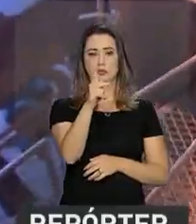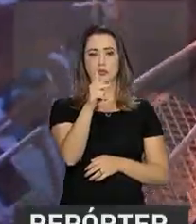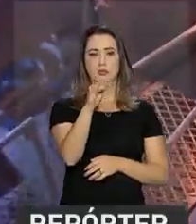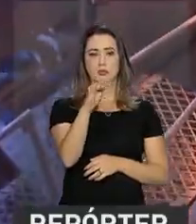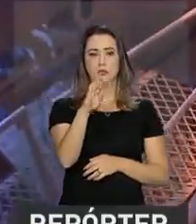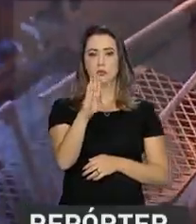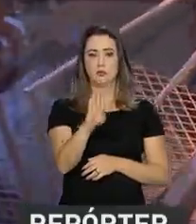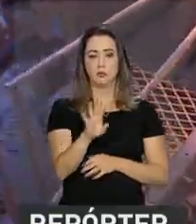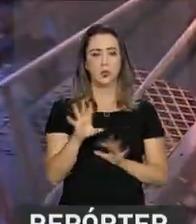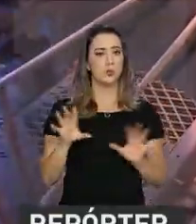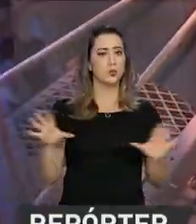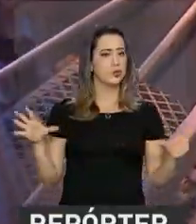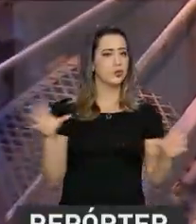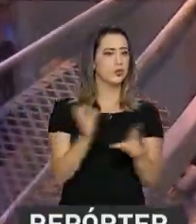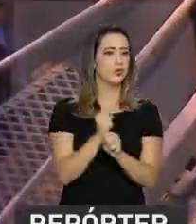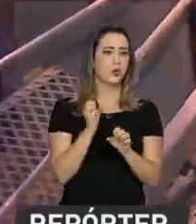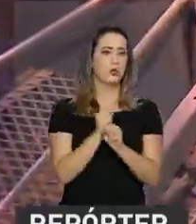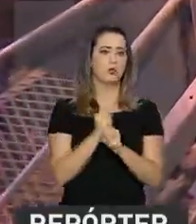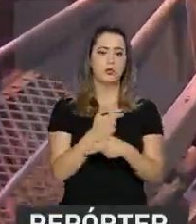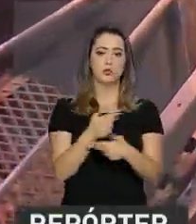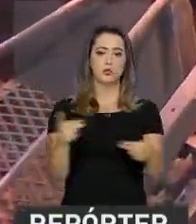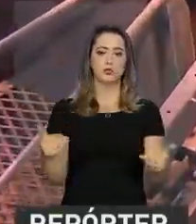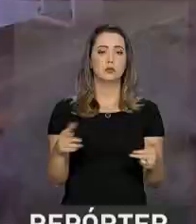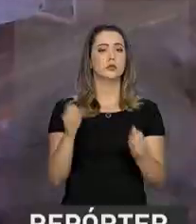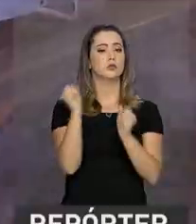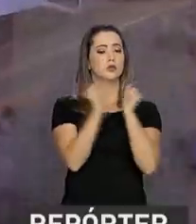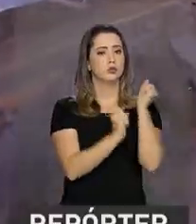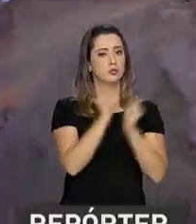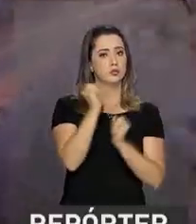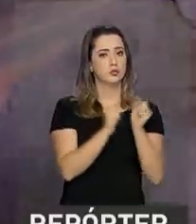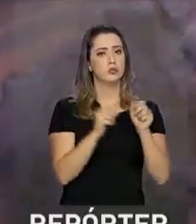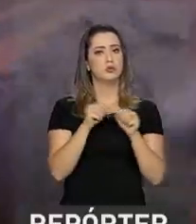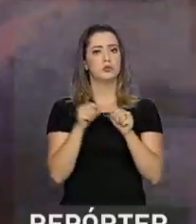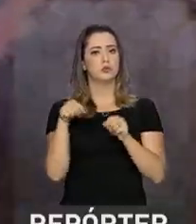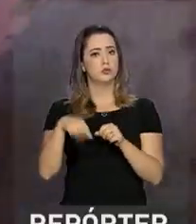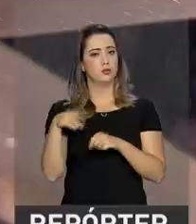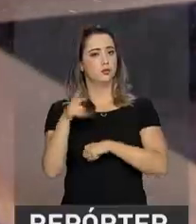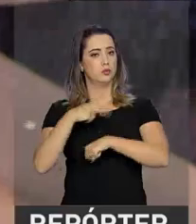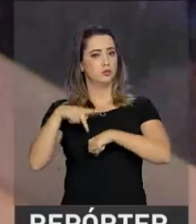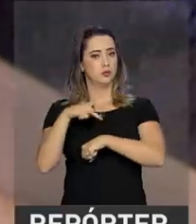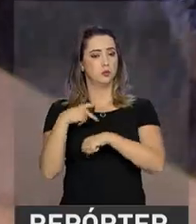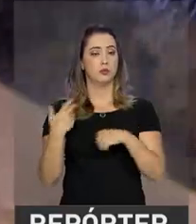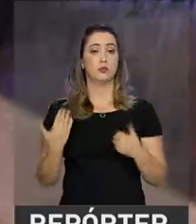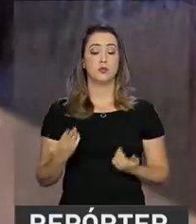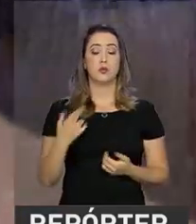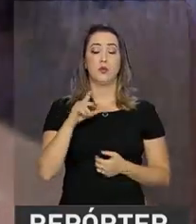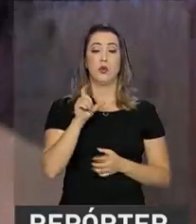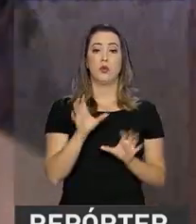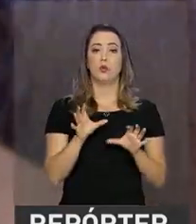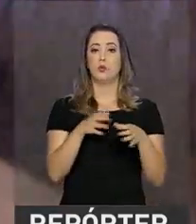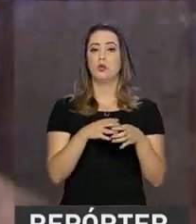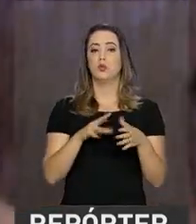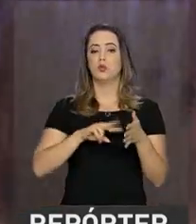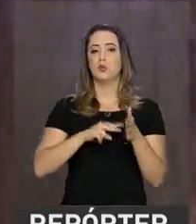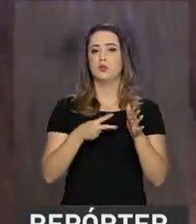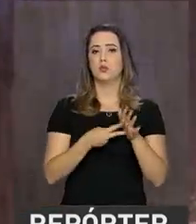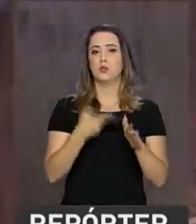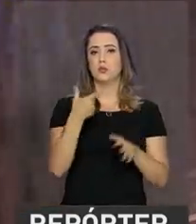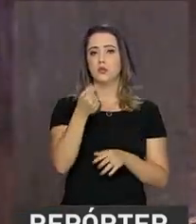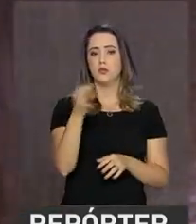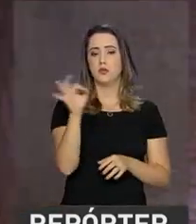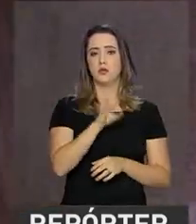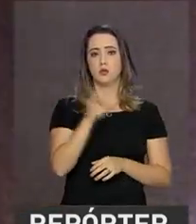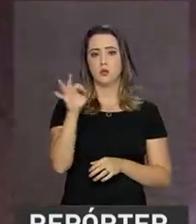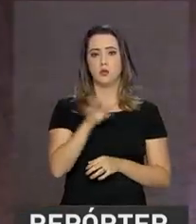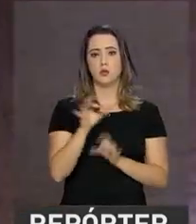que é a soma de todos os bens e serviços produzidos no país o setor representa mais de 20% das